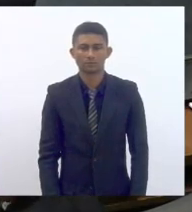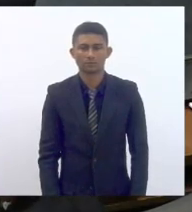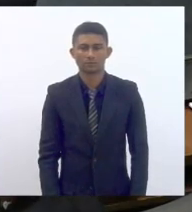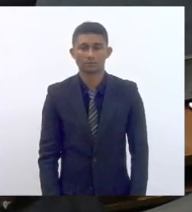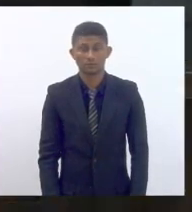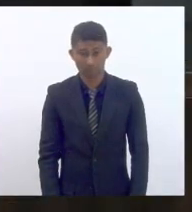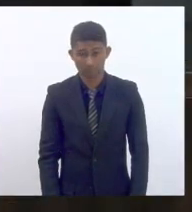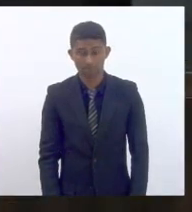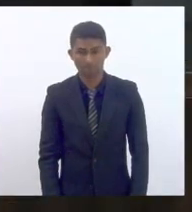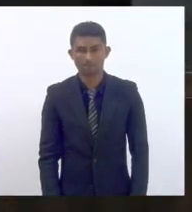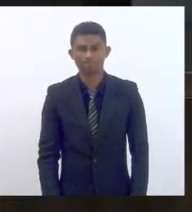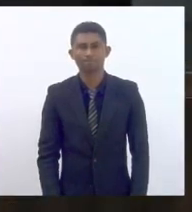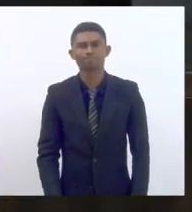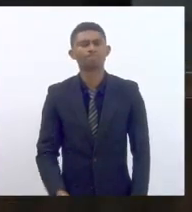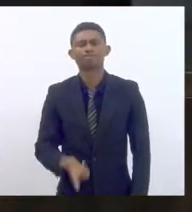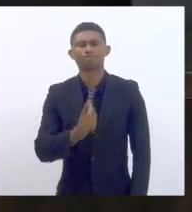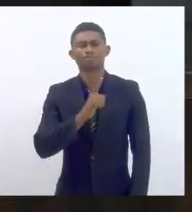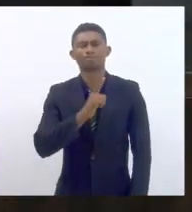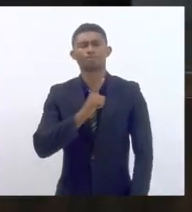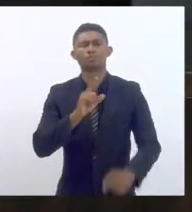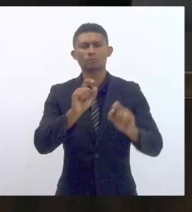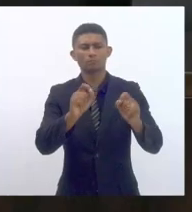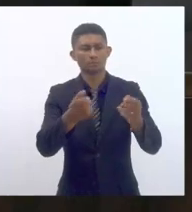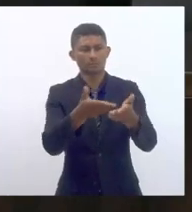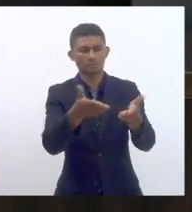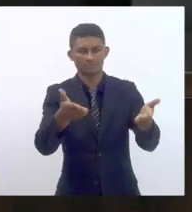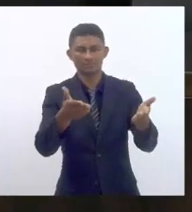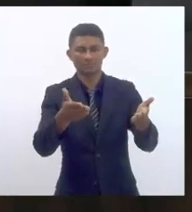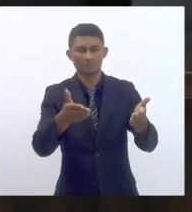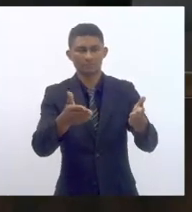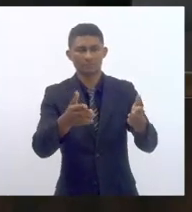Tem um caso dos remanescentes da FAEP.